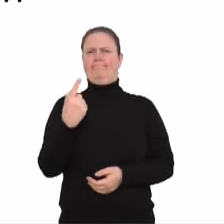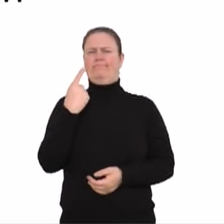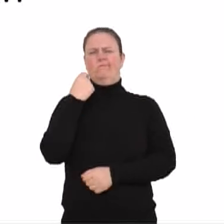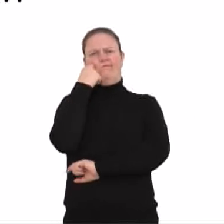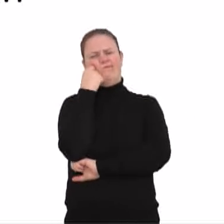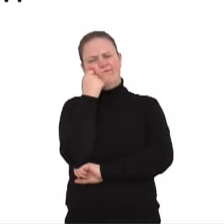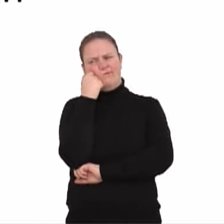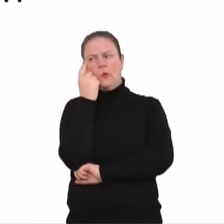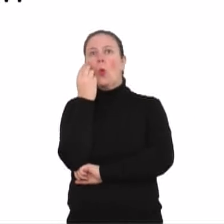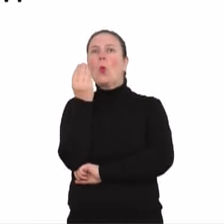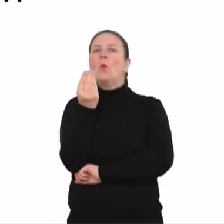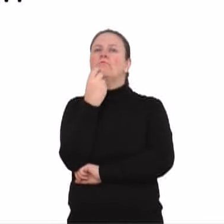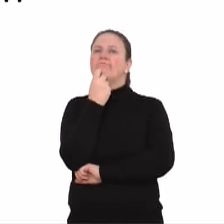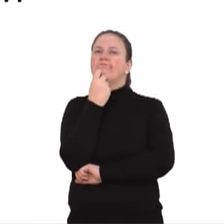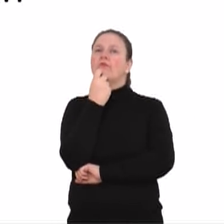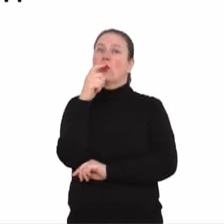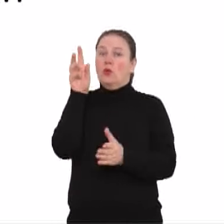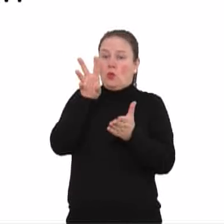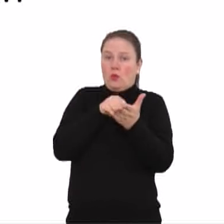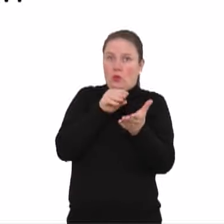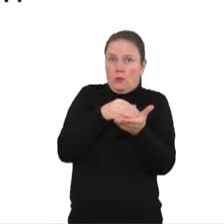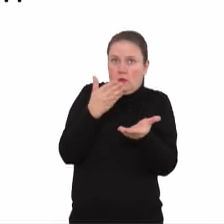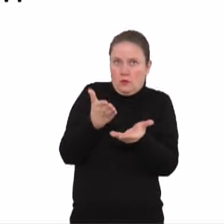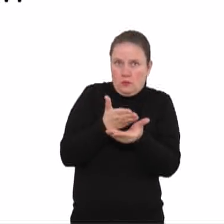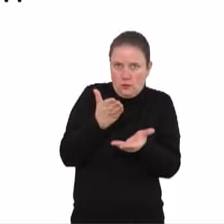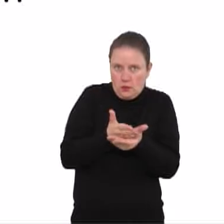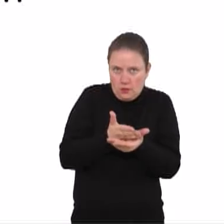stunning? Anotem no seu caderninho.